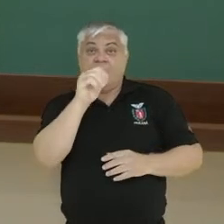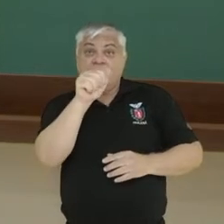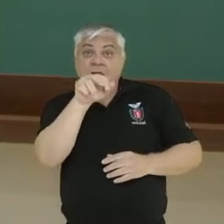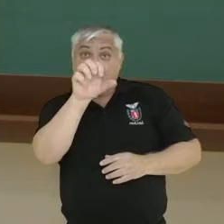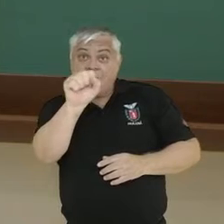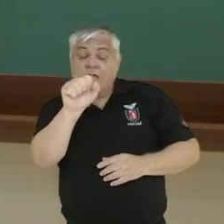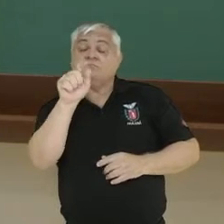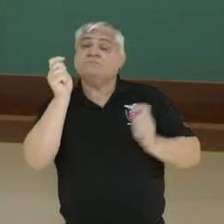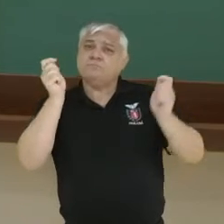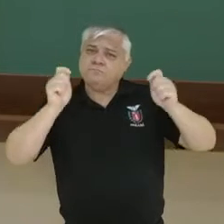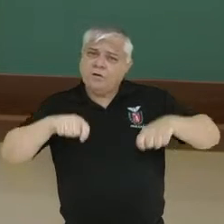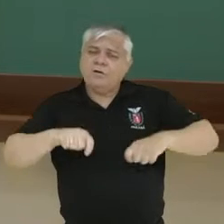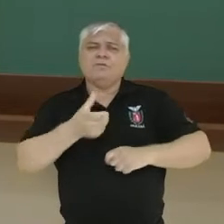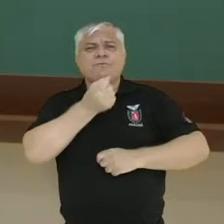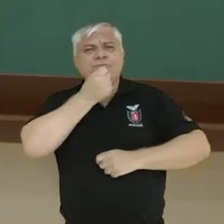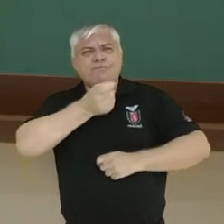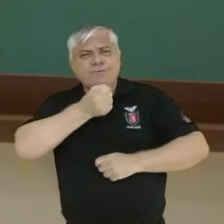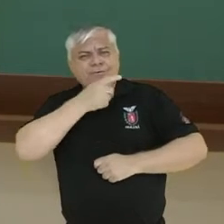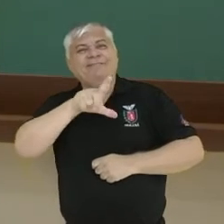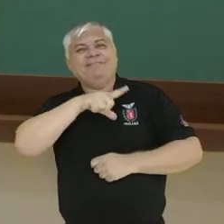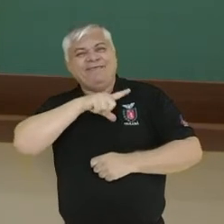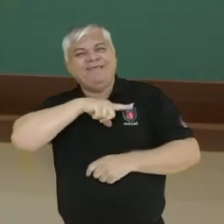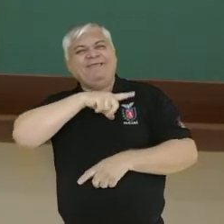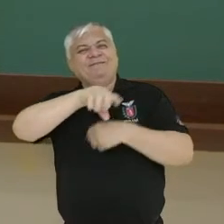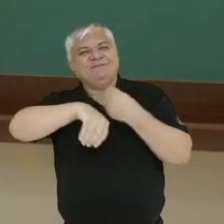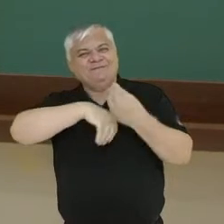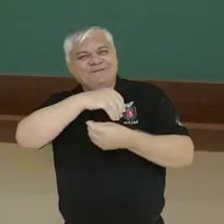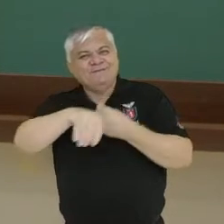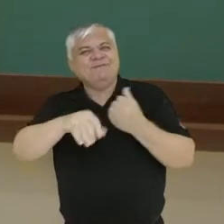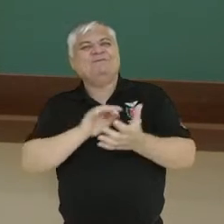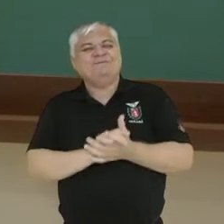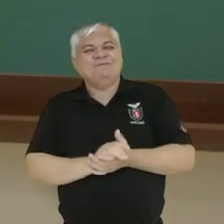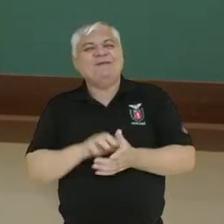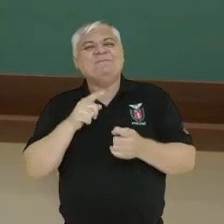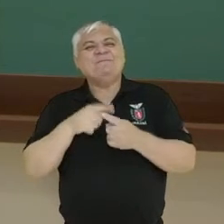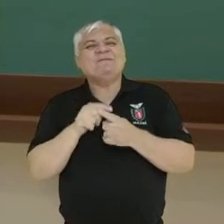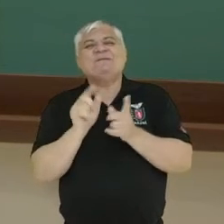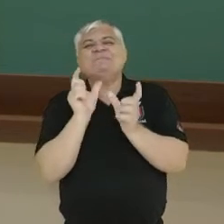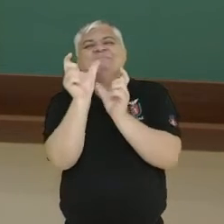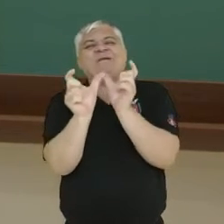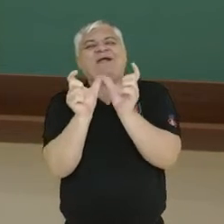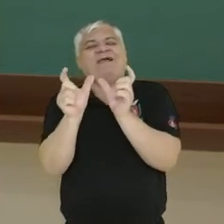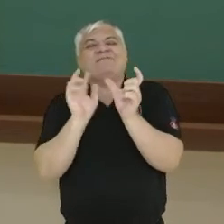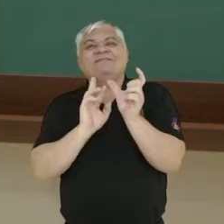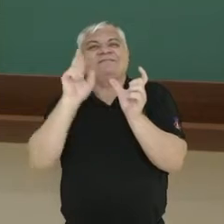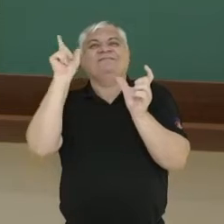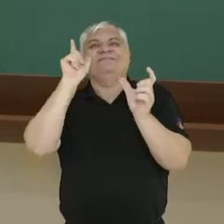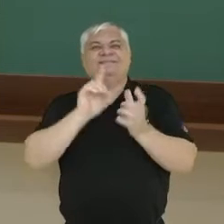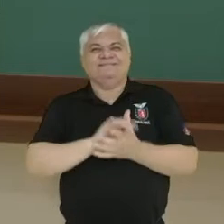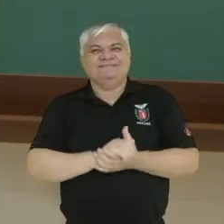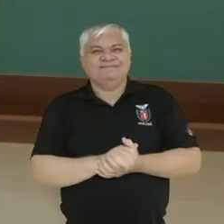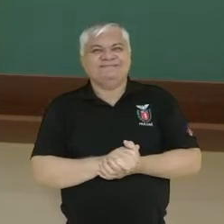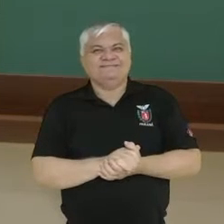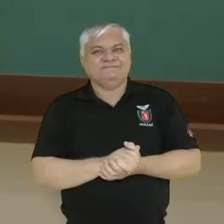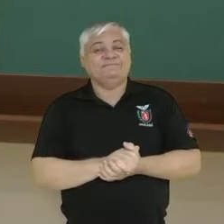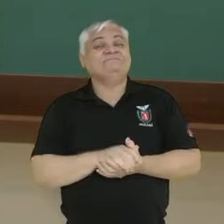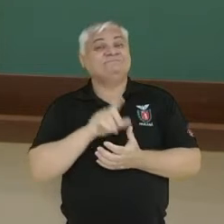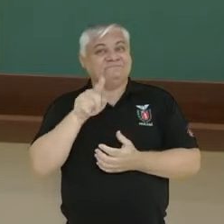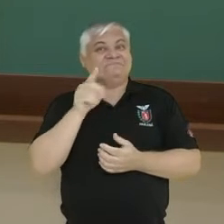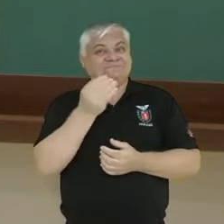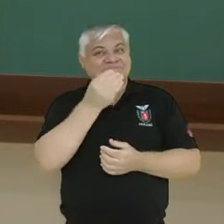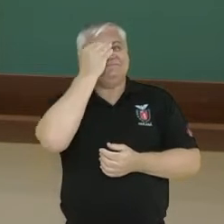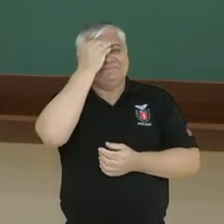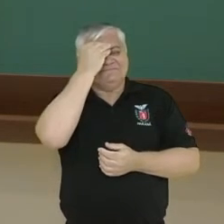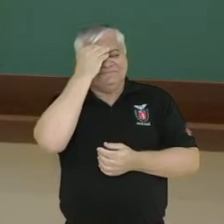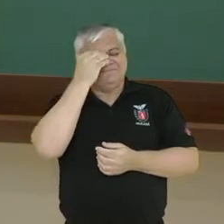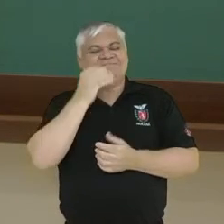esse componente de humor, de engraçado, daquele elemento inusitado. Então, não esqueçam disso, tá bom? Isso provoca humor